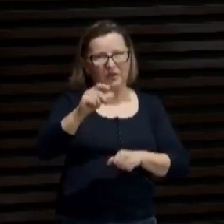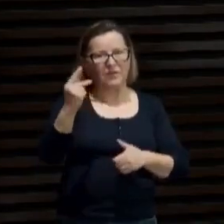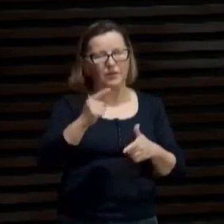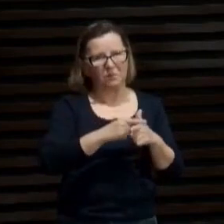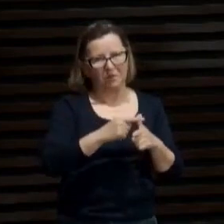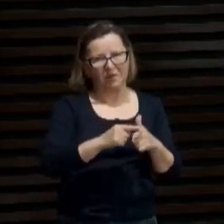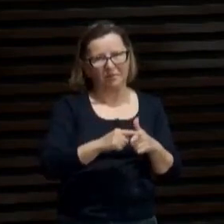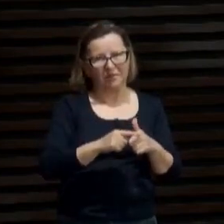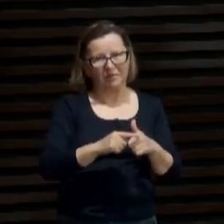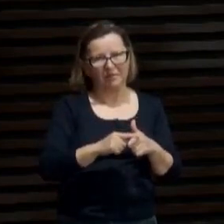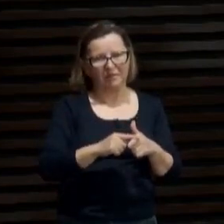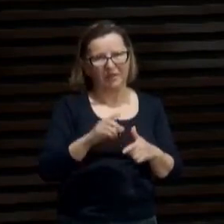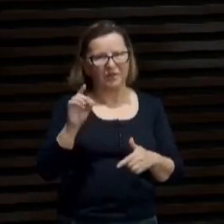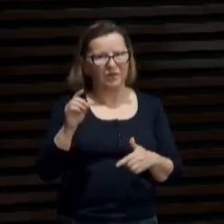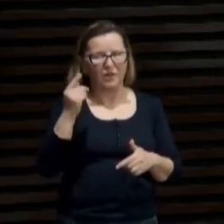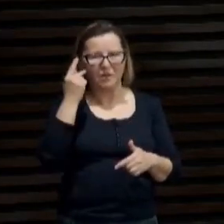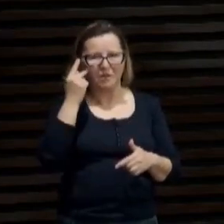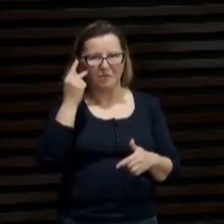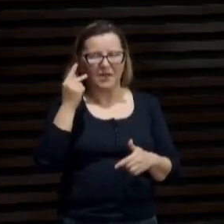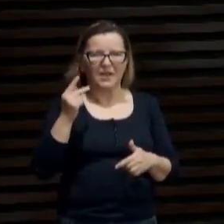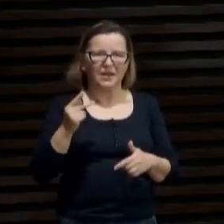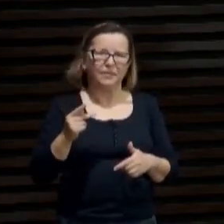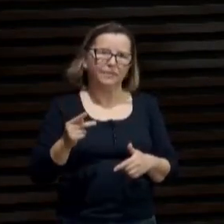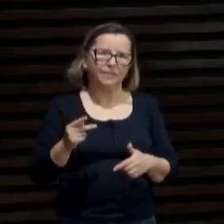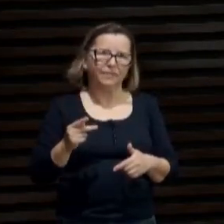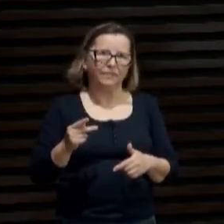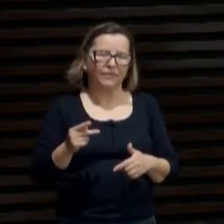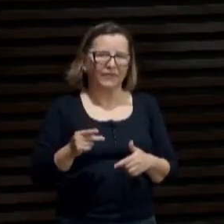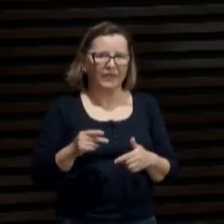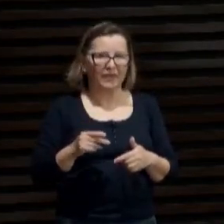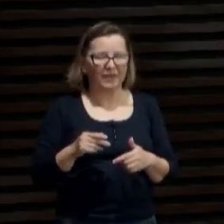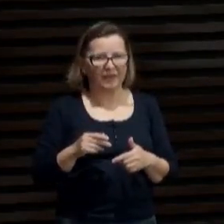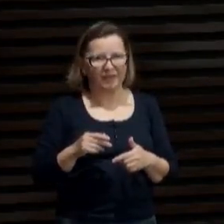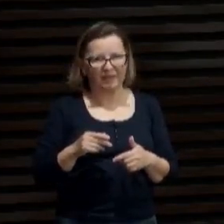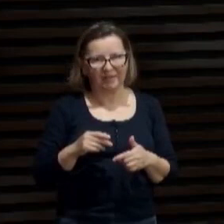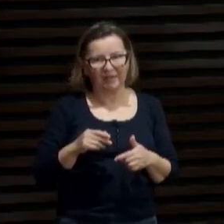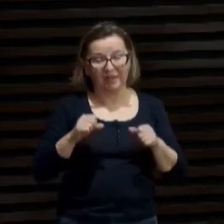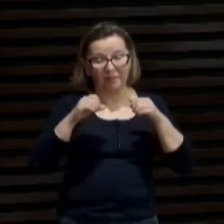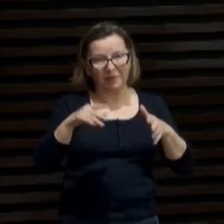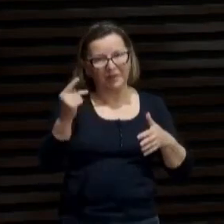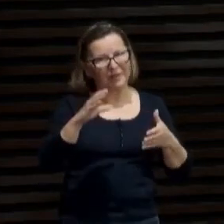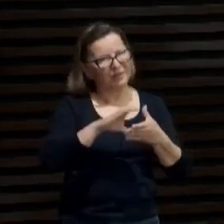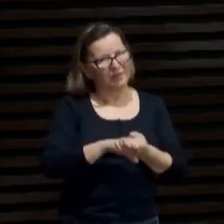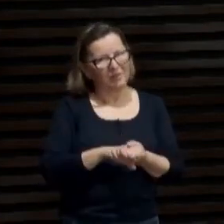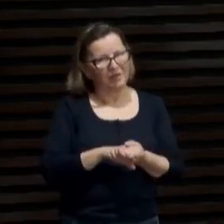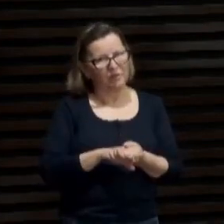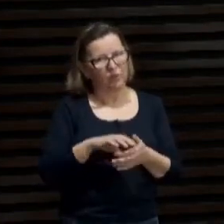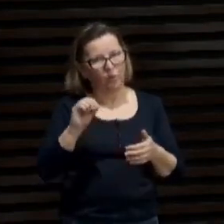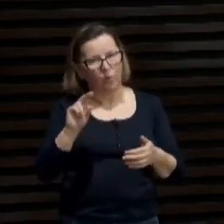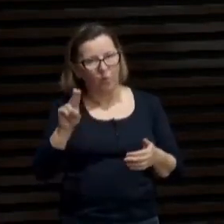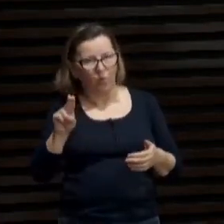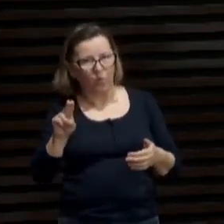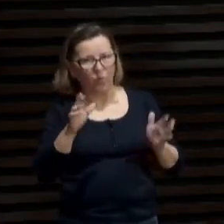Jesus está aqui só para resolver o seu casamento que está difícil? Ou Jesus é alguém que está aqui para te arrumar um marido, ou